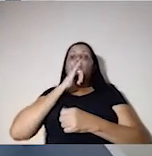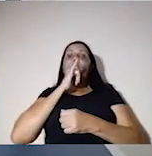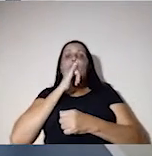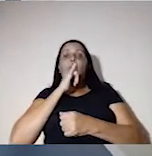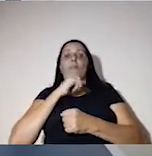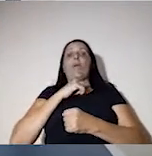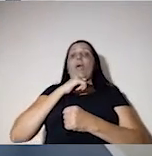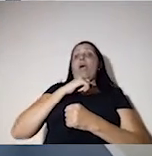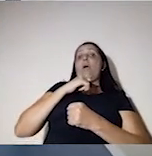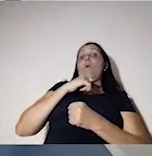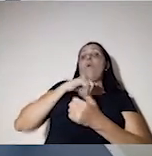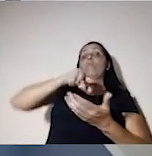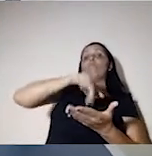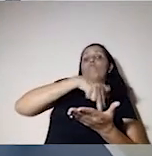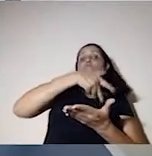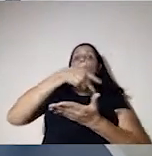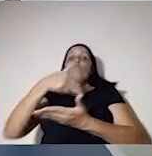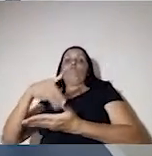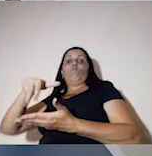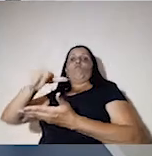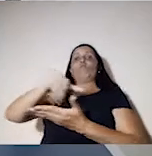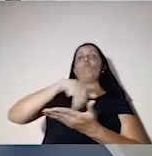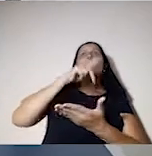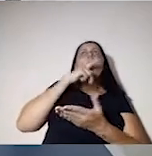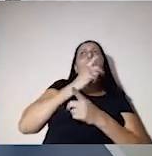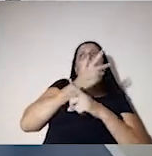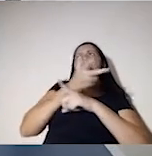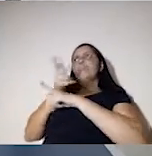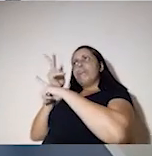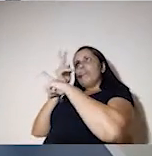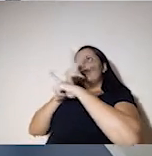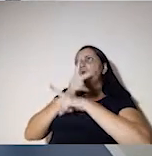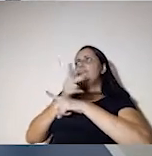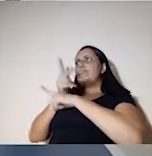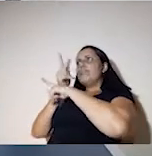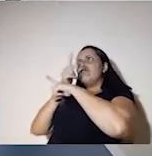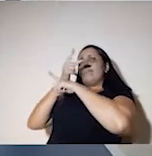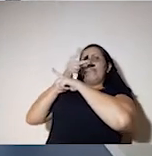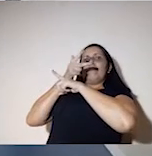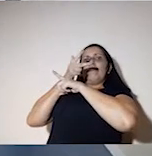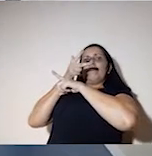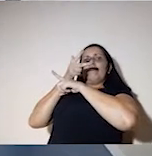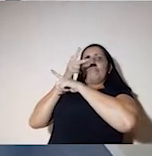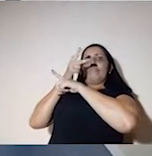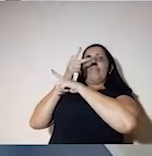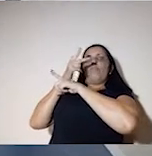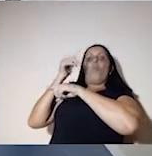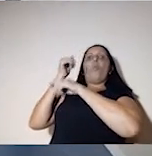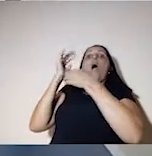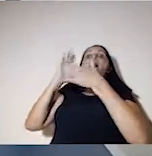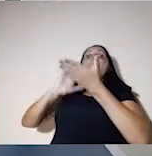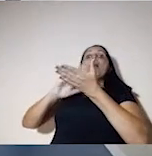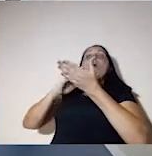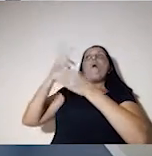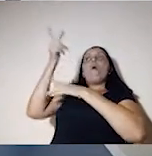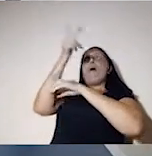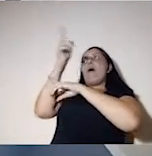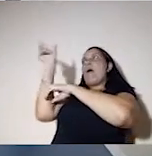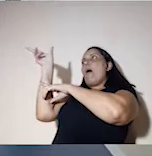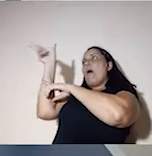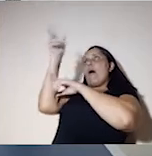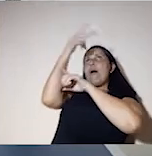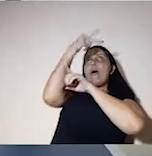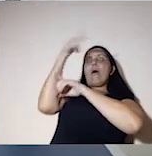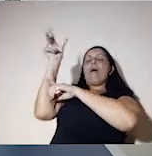dar um exemplo, para casamento, uma pista de dança, você consegue, poxa, fazer várias filmagens com a mão,